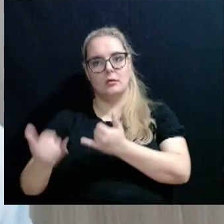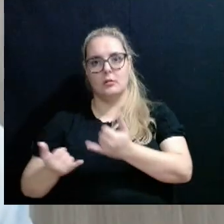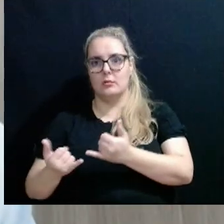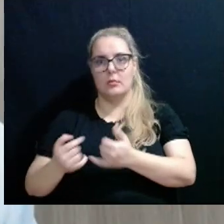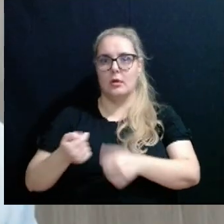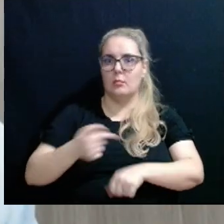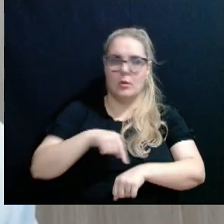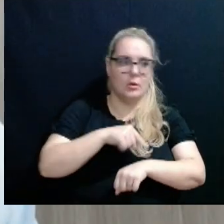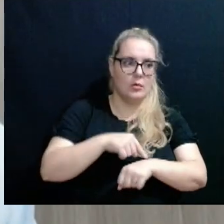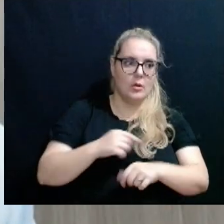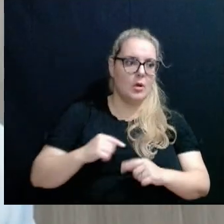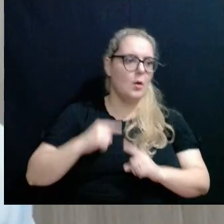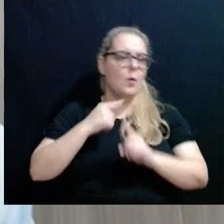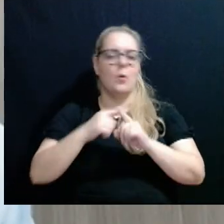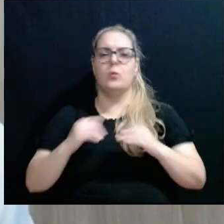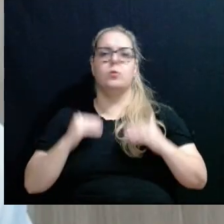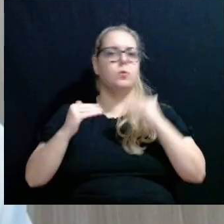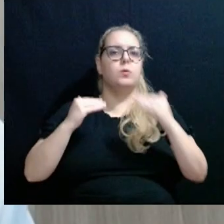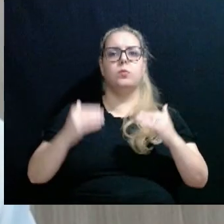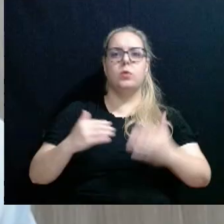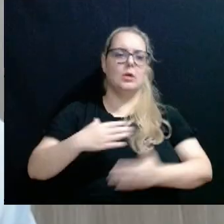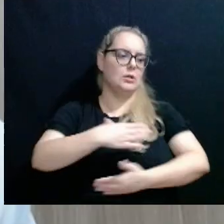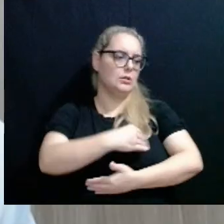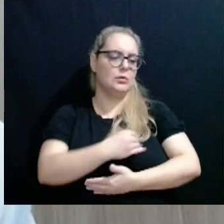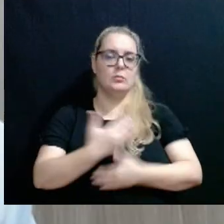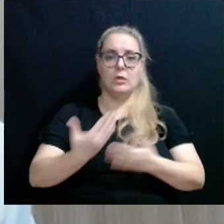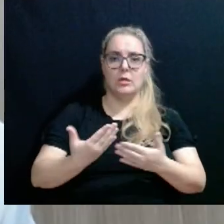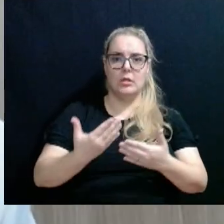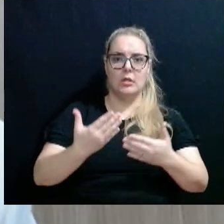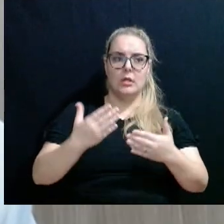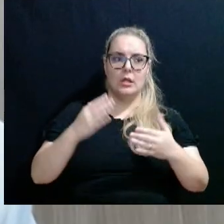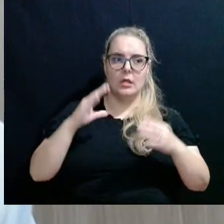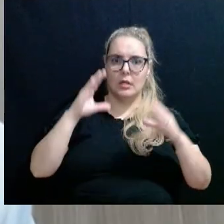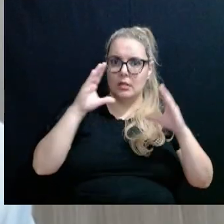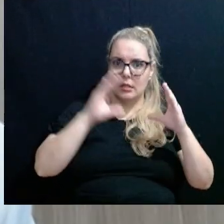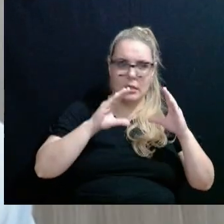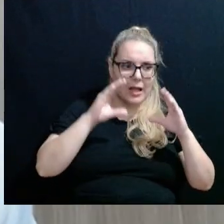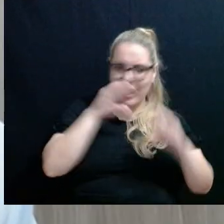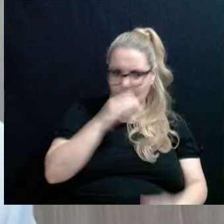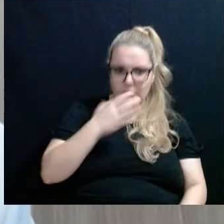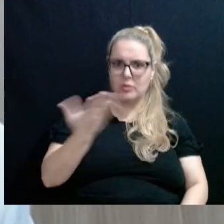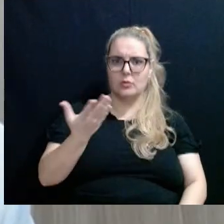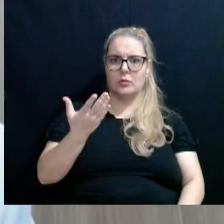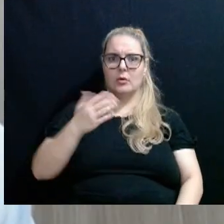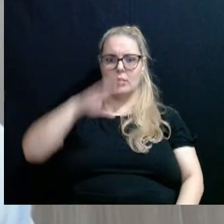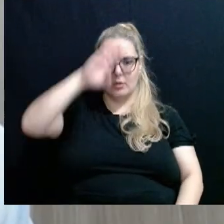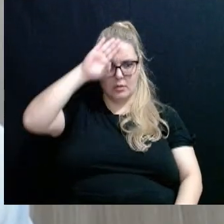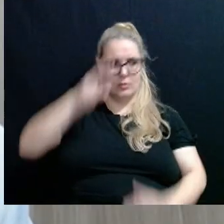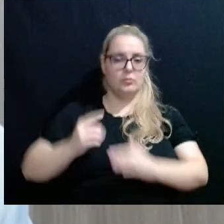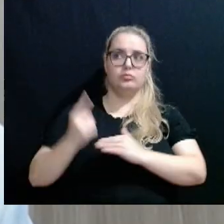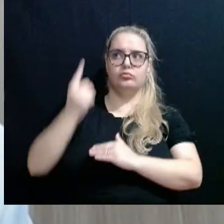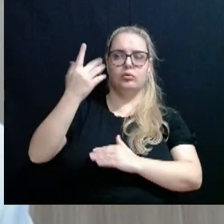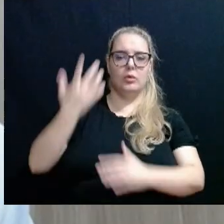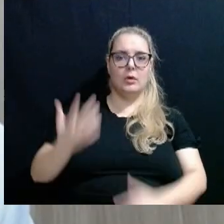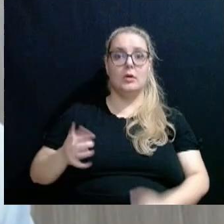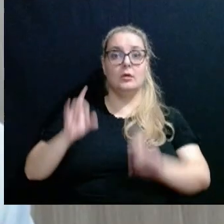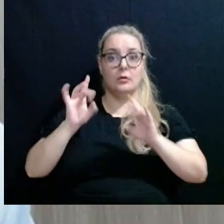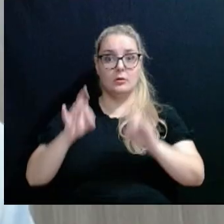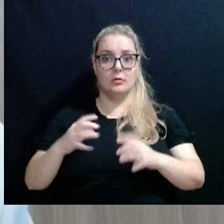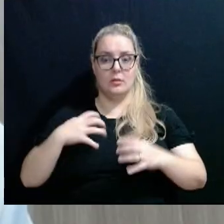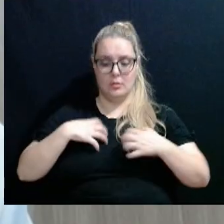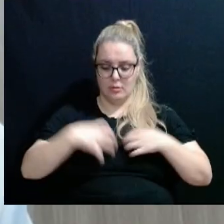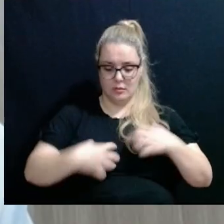estava brincando há poucas horas, estava super ativo, estava mamando, e de repente, rapidamente começa com febre